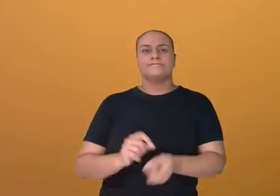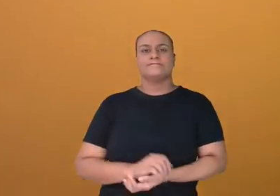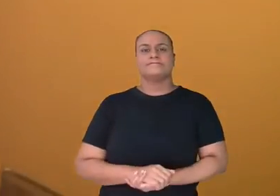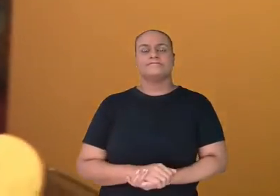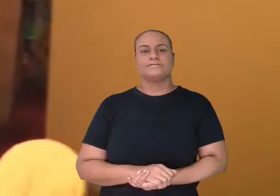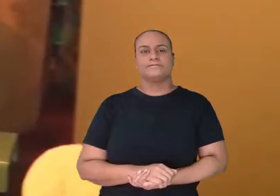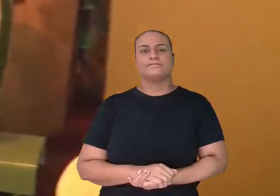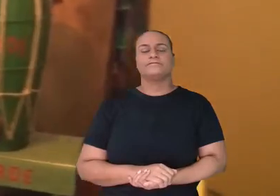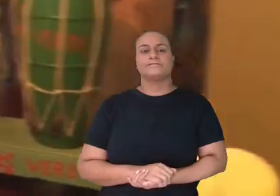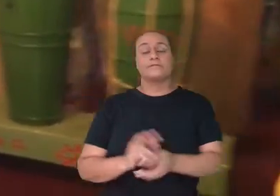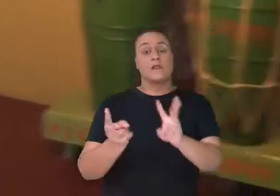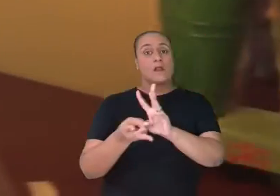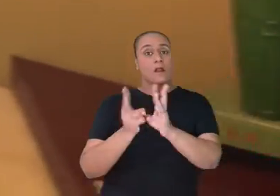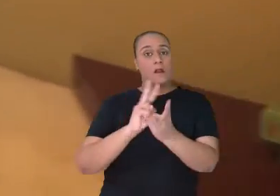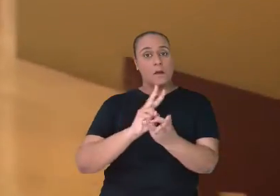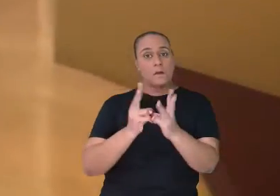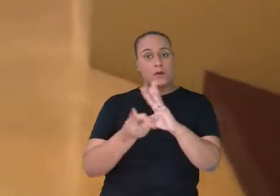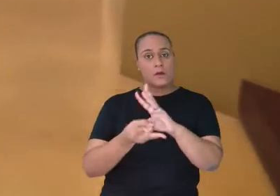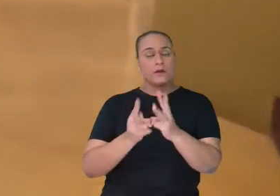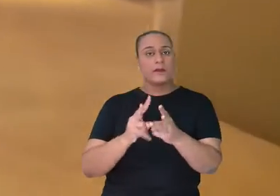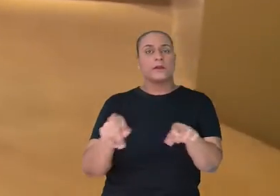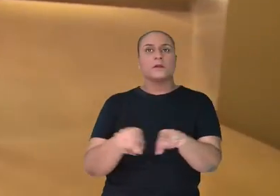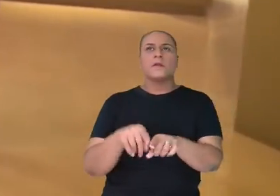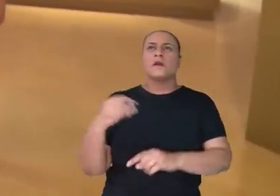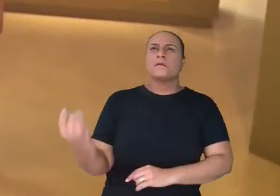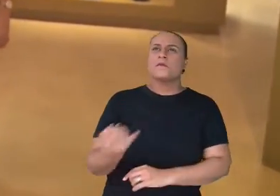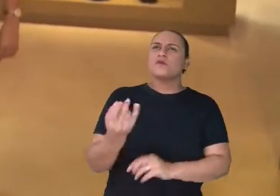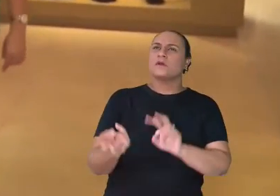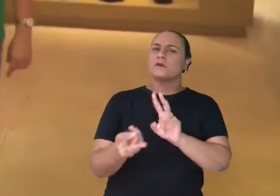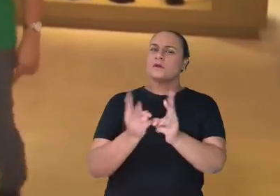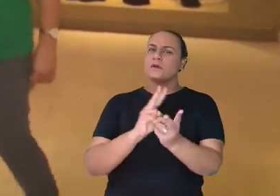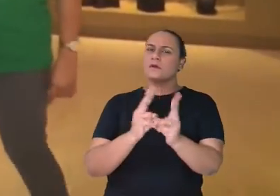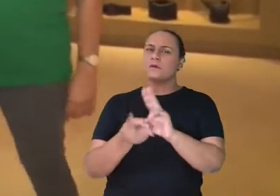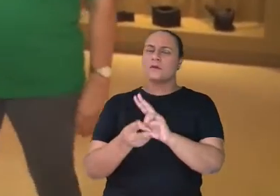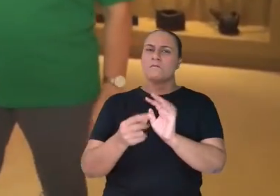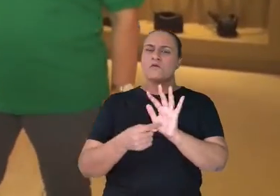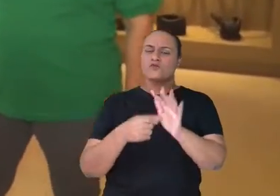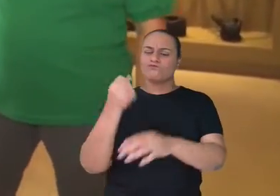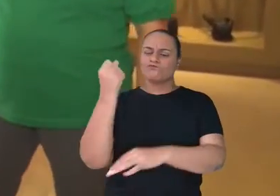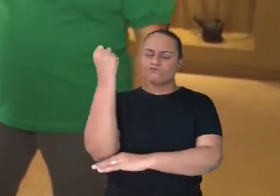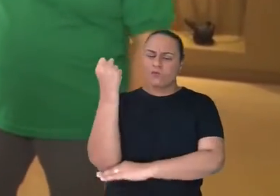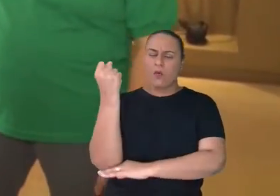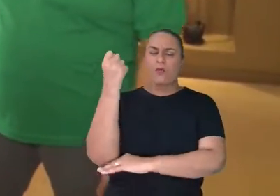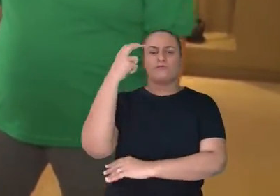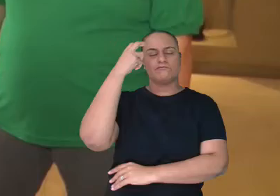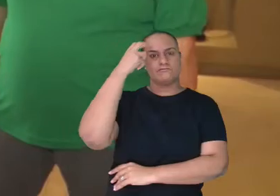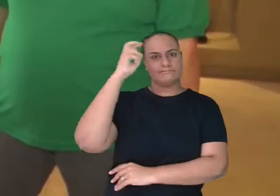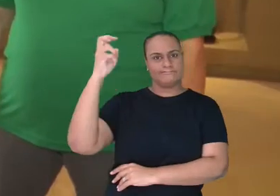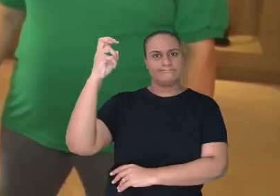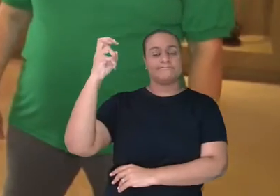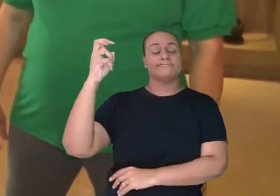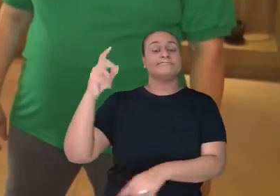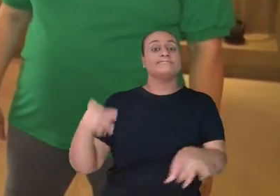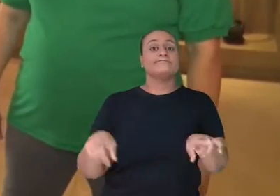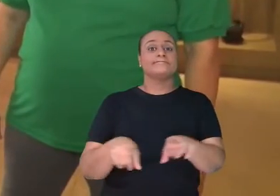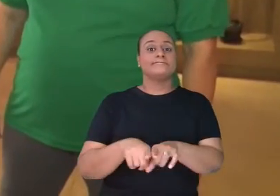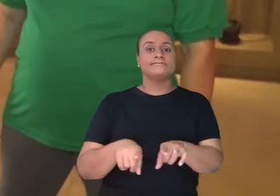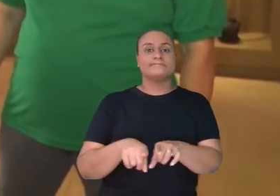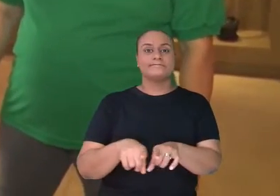a própria capoeira e a importância da capoeira no sentido da resistência cultural e